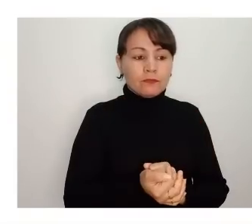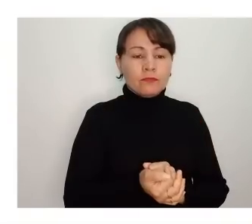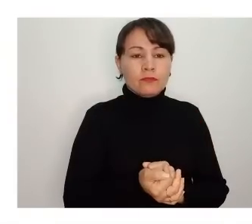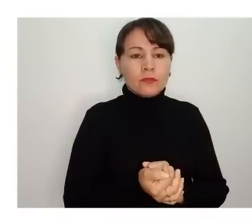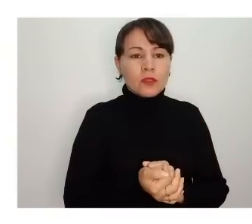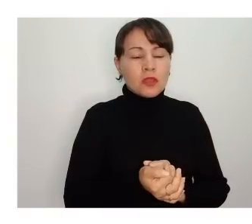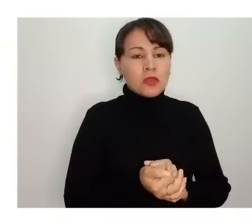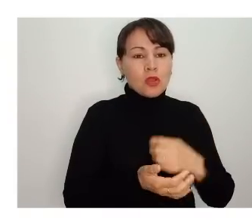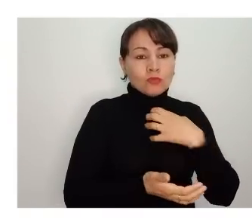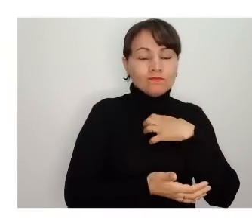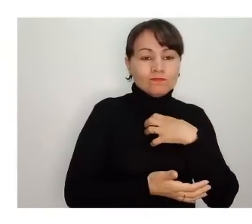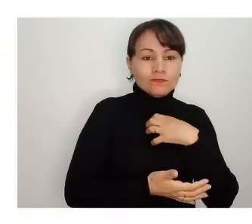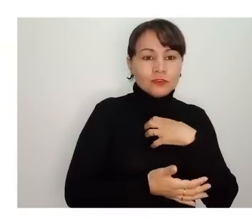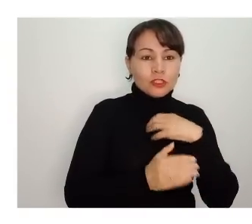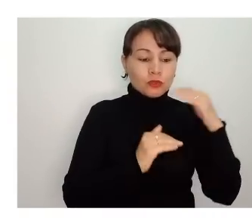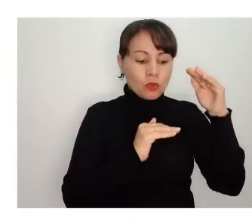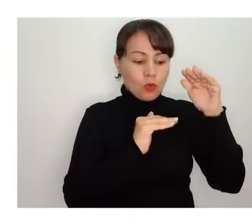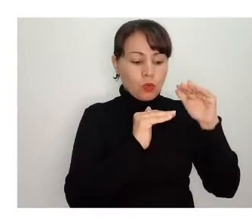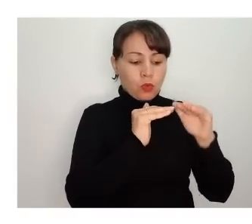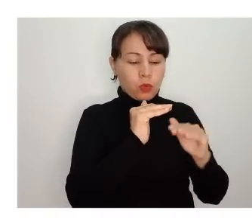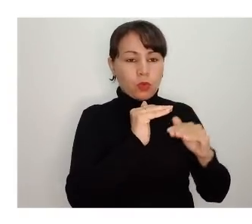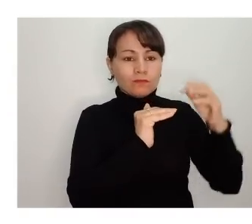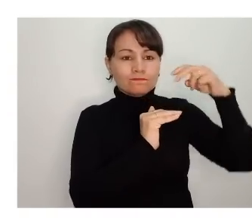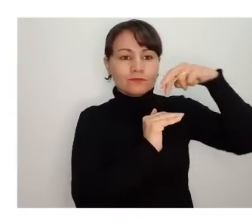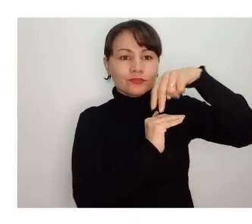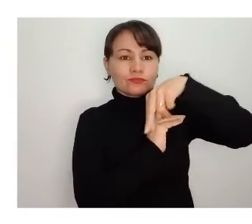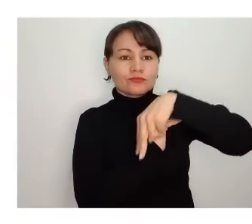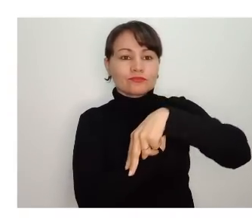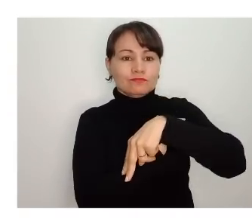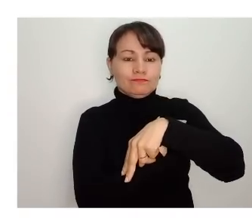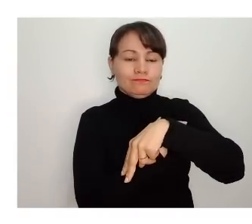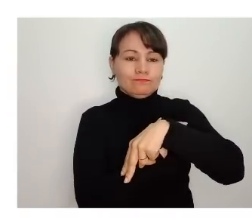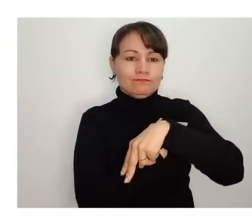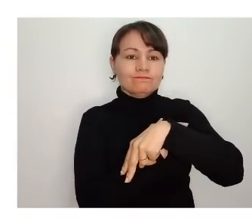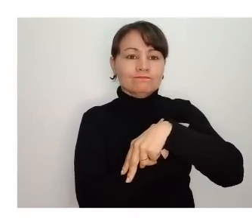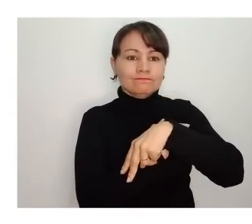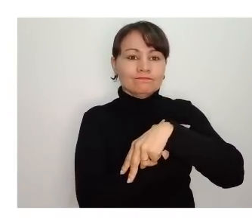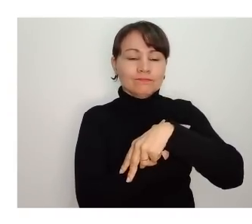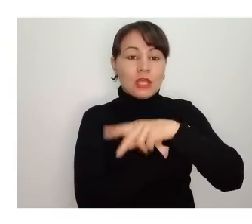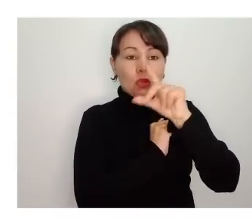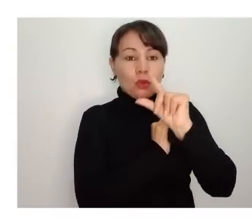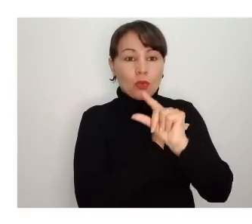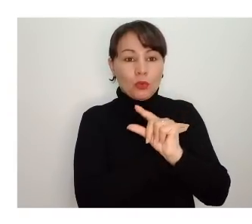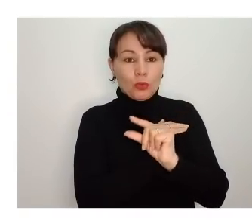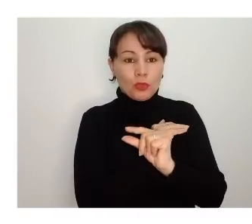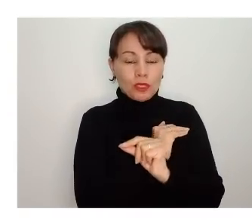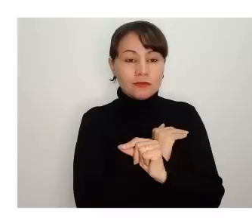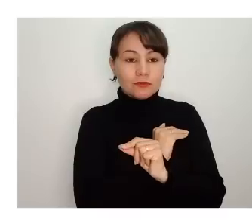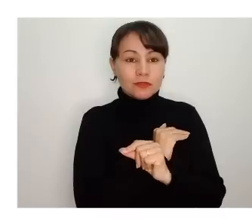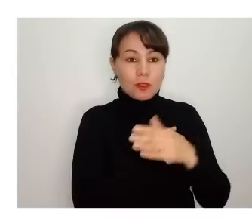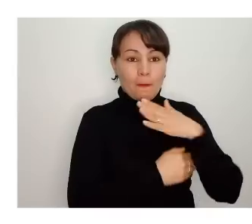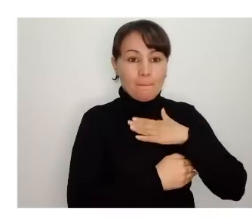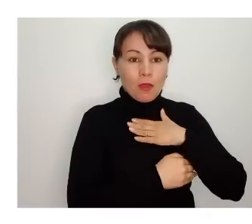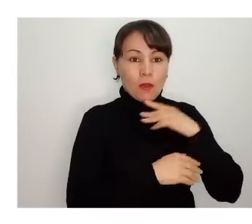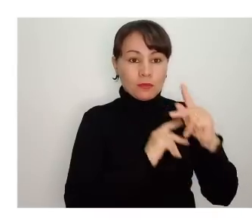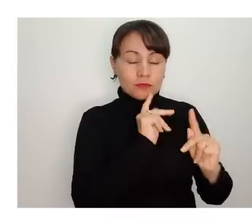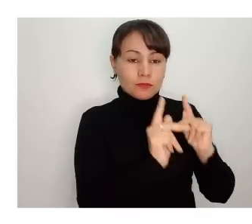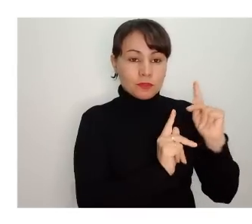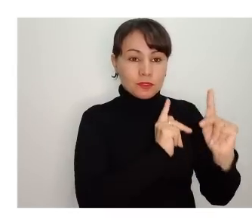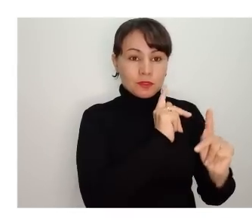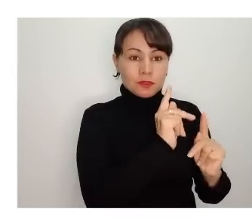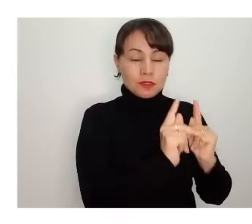Então, uma maneira de eu descer degraus, ou seja, de eu reduzir o meu